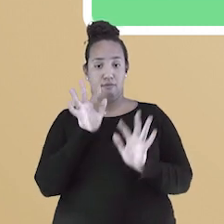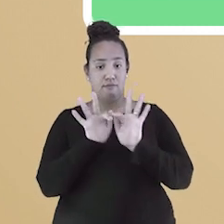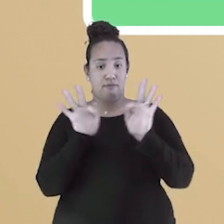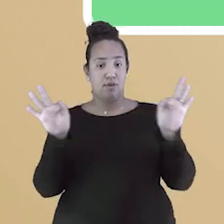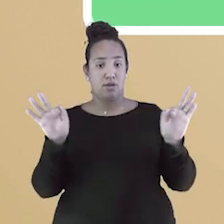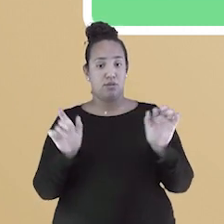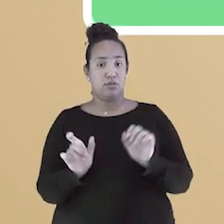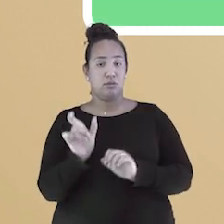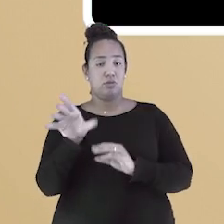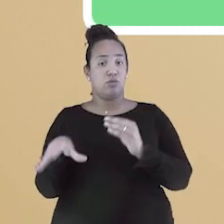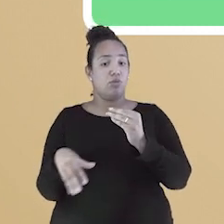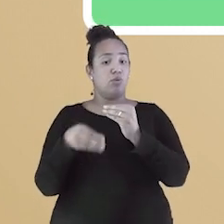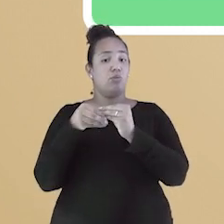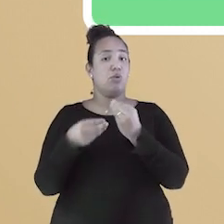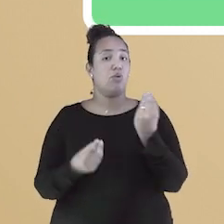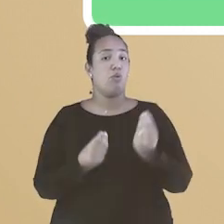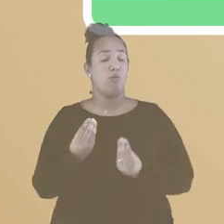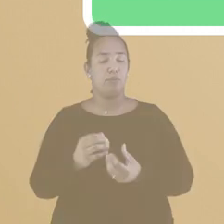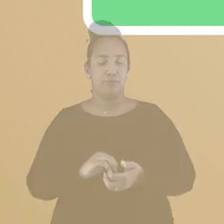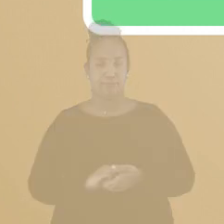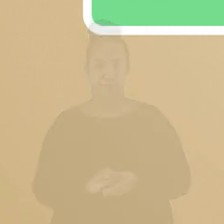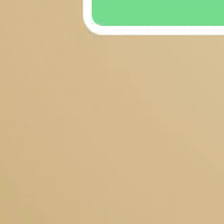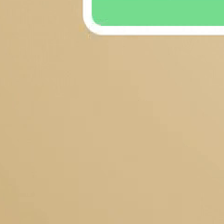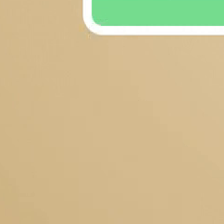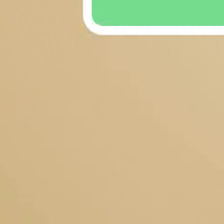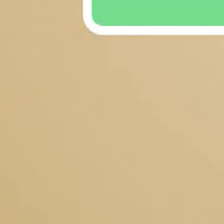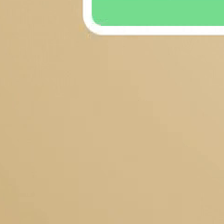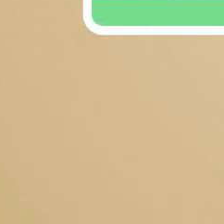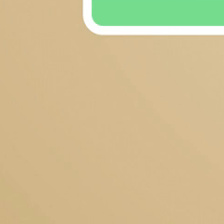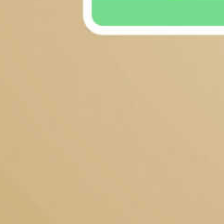Vamos lá. Qual o possessive?